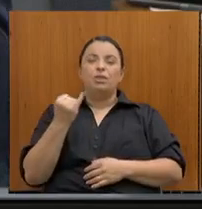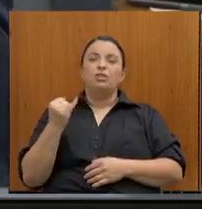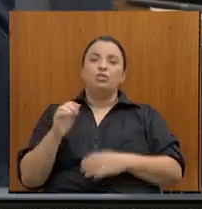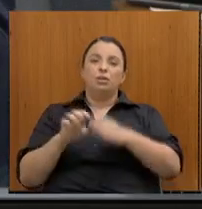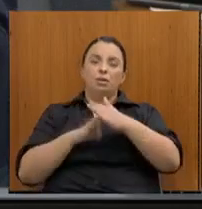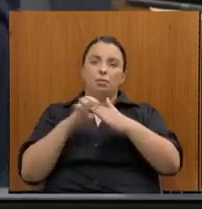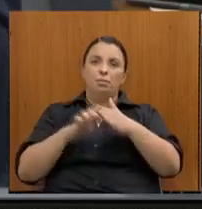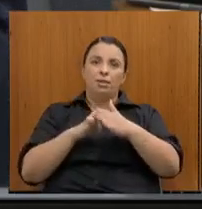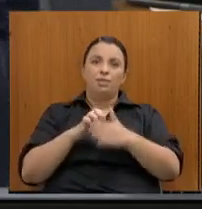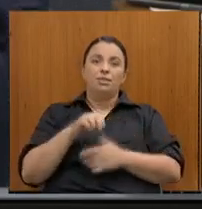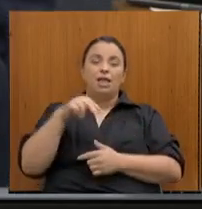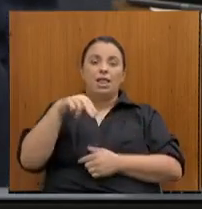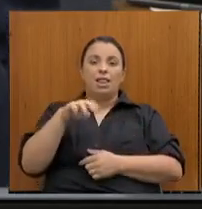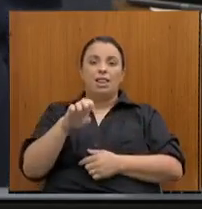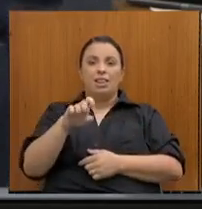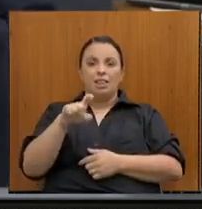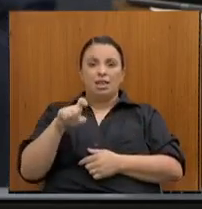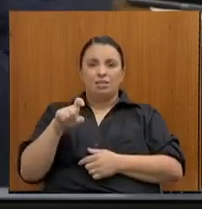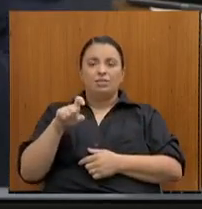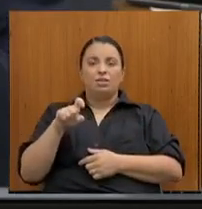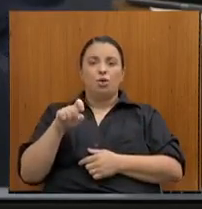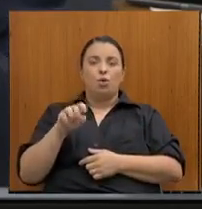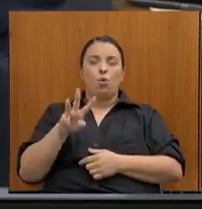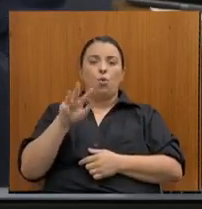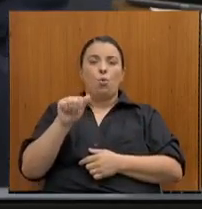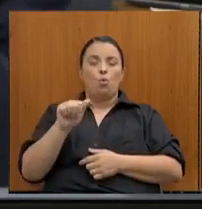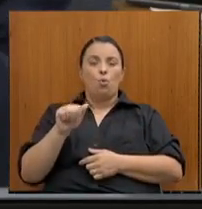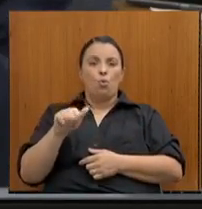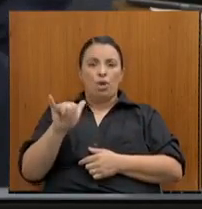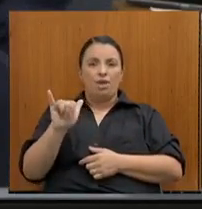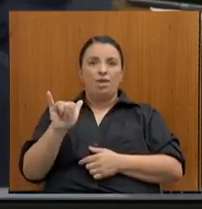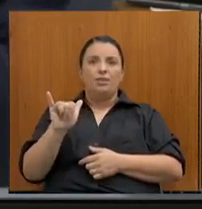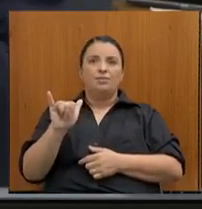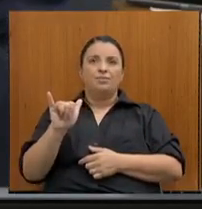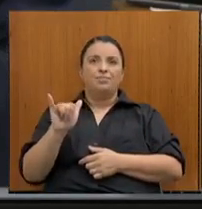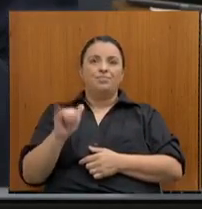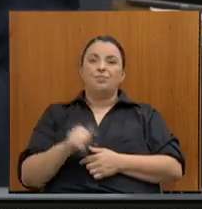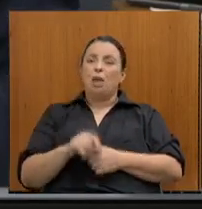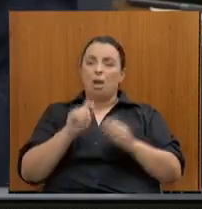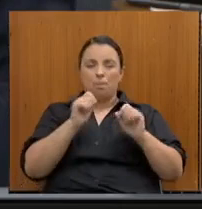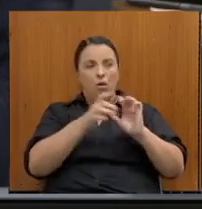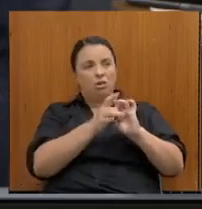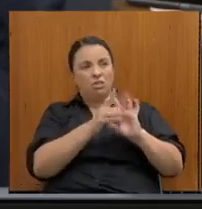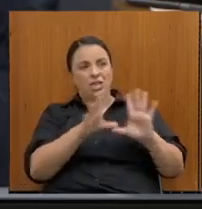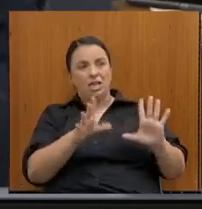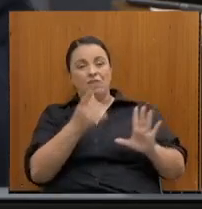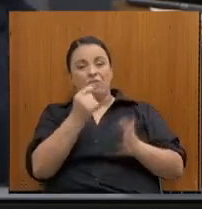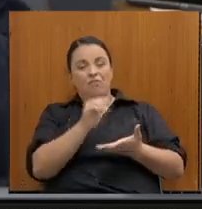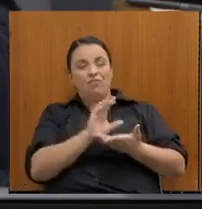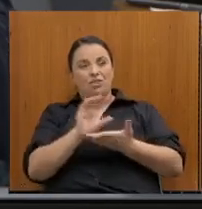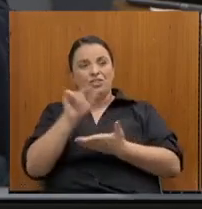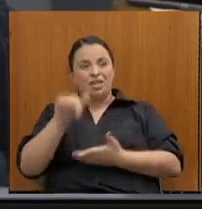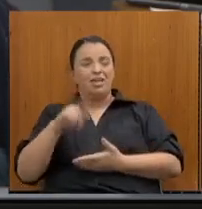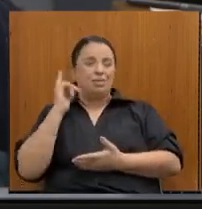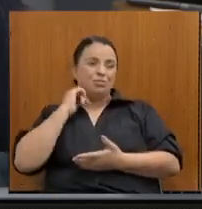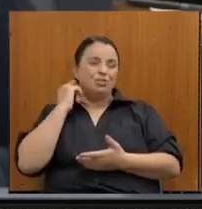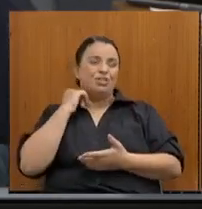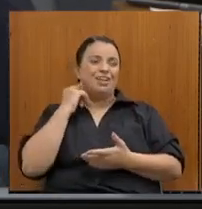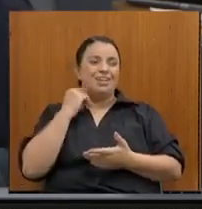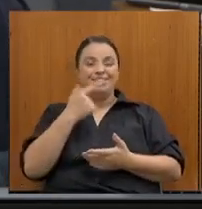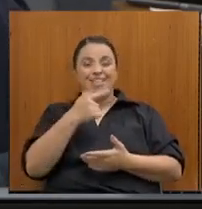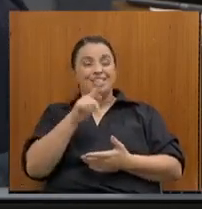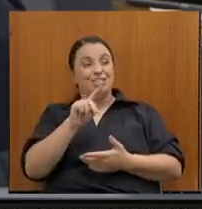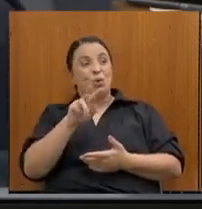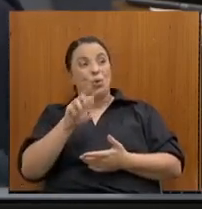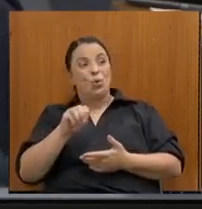empresa nextway que Invista mais 750 milhões aqui viu para você 50 vamos dobrar essa meta aí né